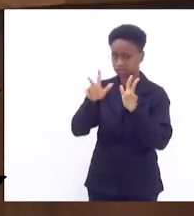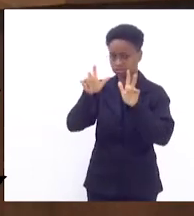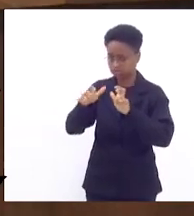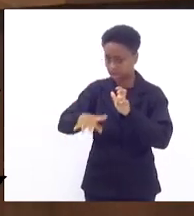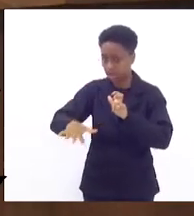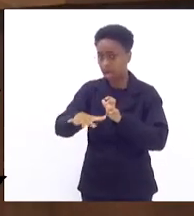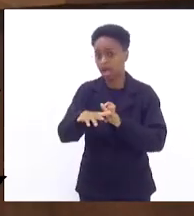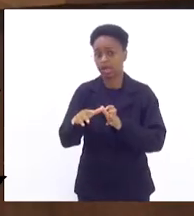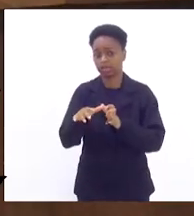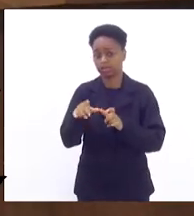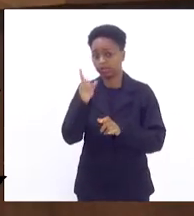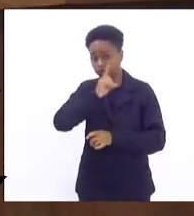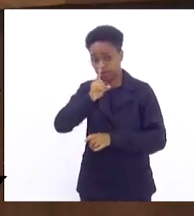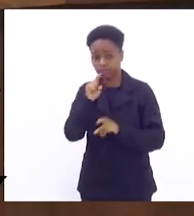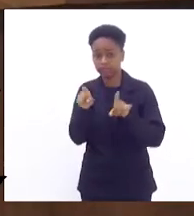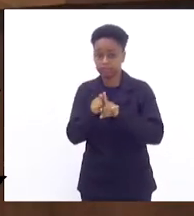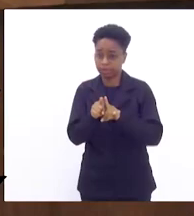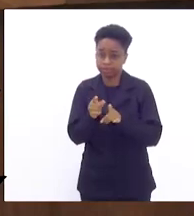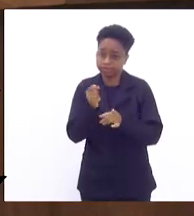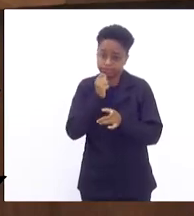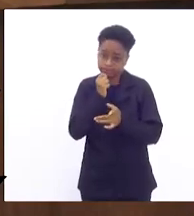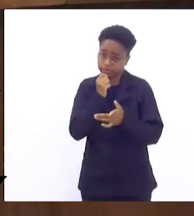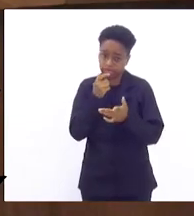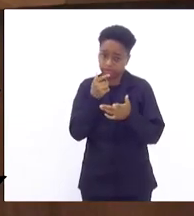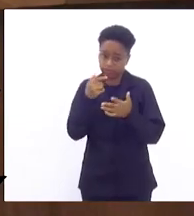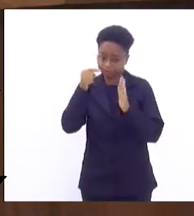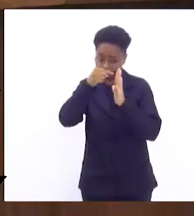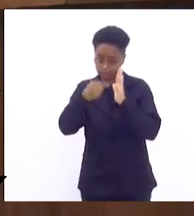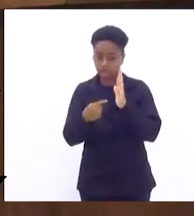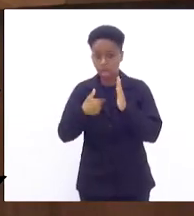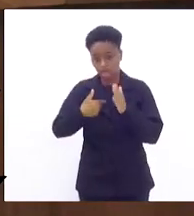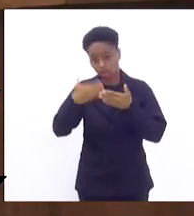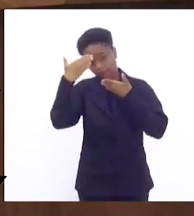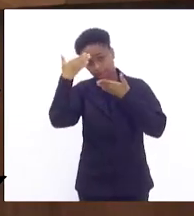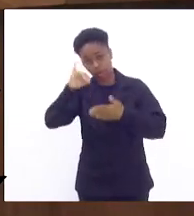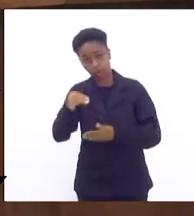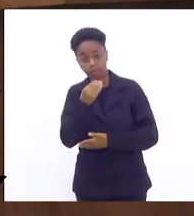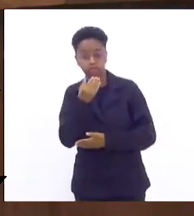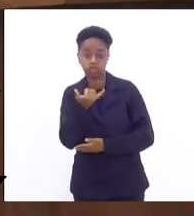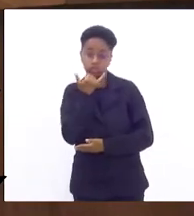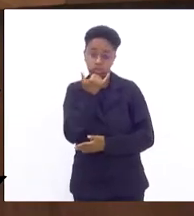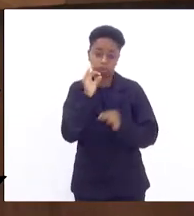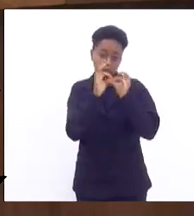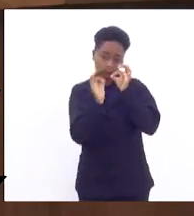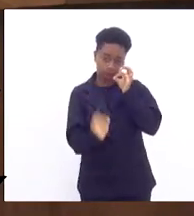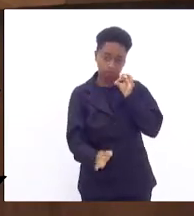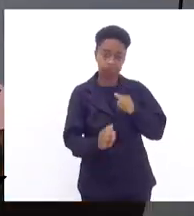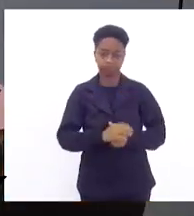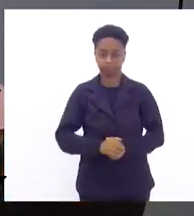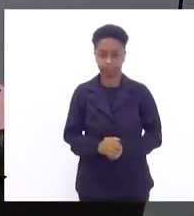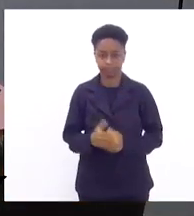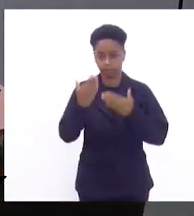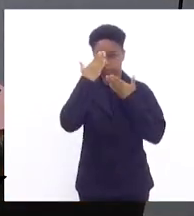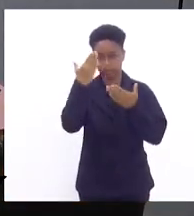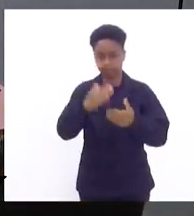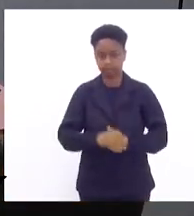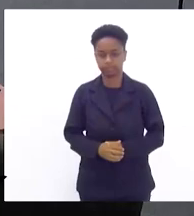áreas irregulares sem rede. Então, Excelência, eu fico aqui à disposição, agradeço a oportunidade e peço perdão por ter estendido meu tempo.